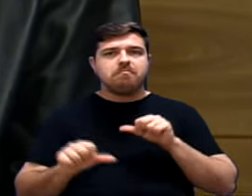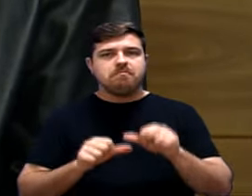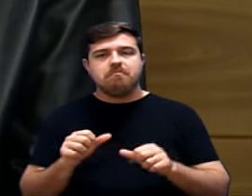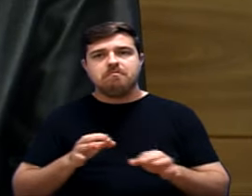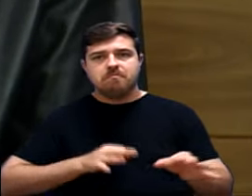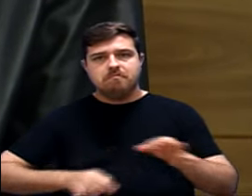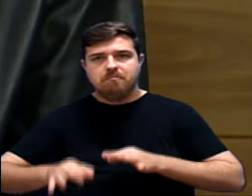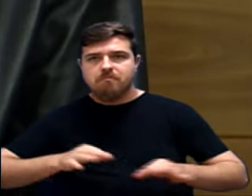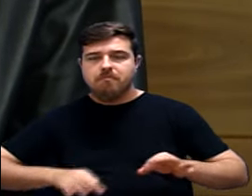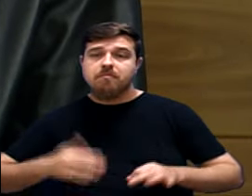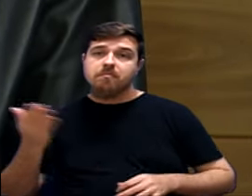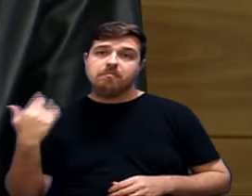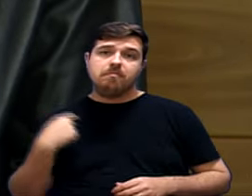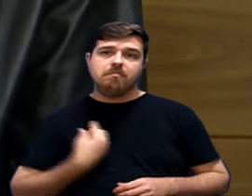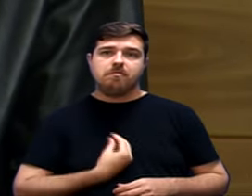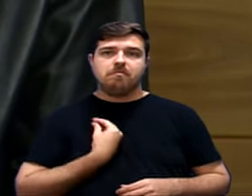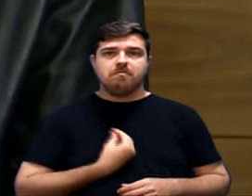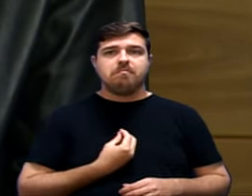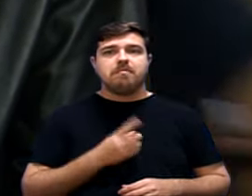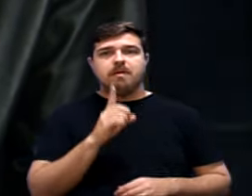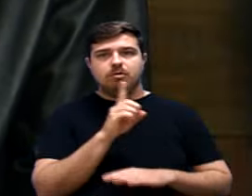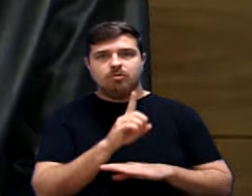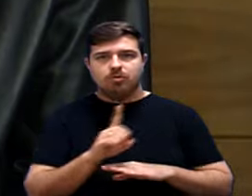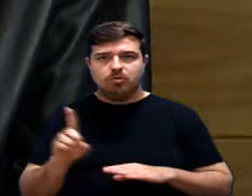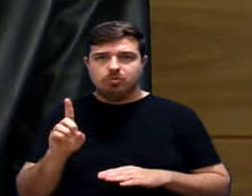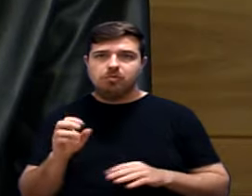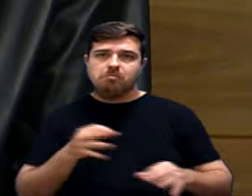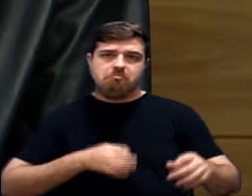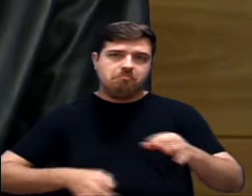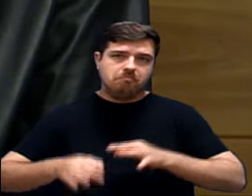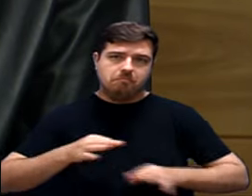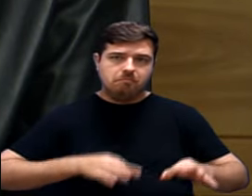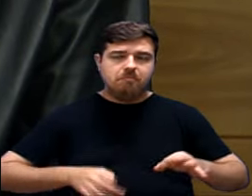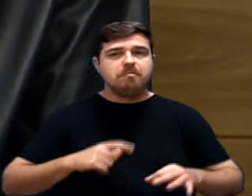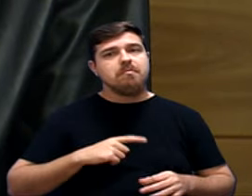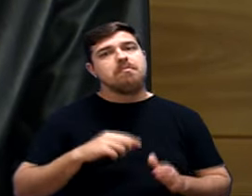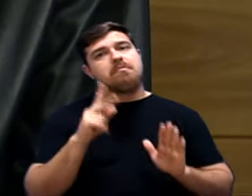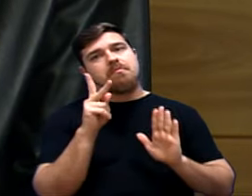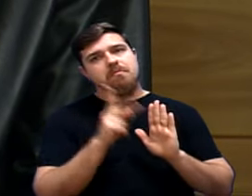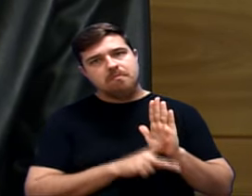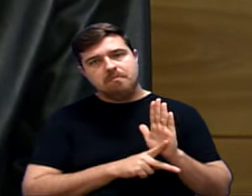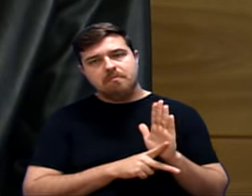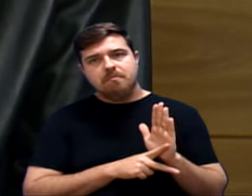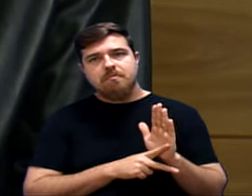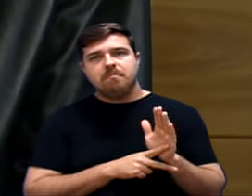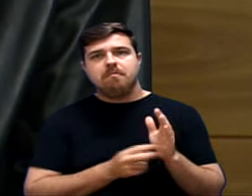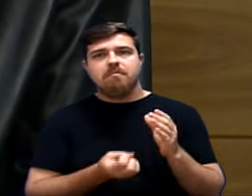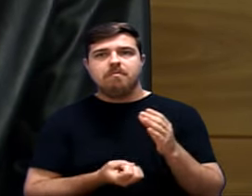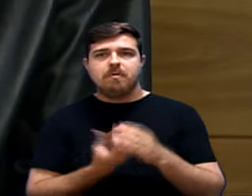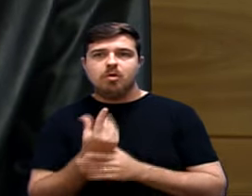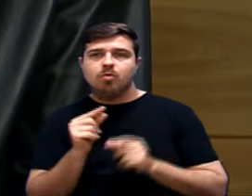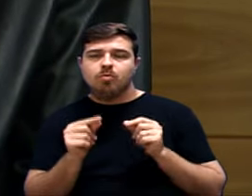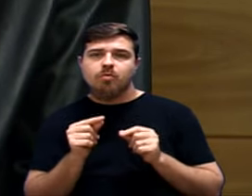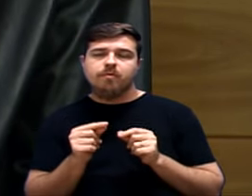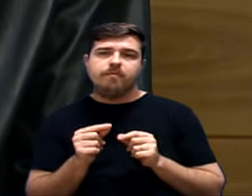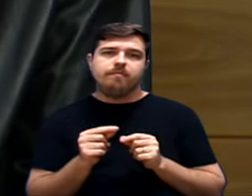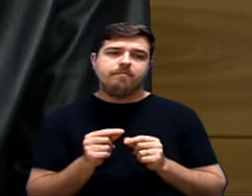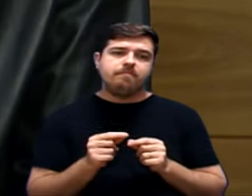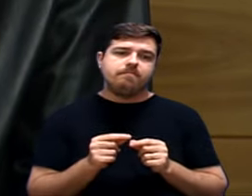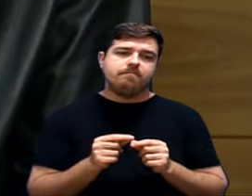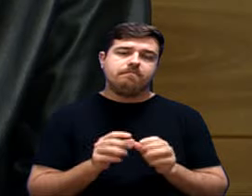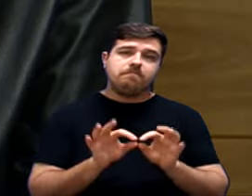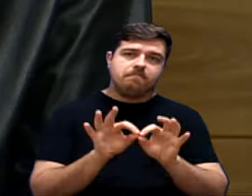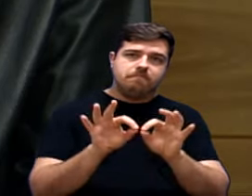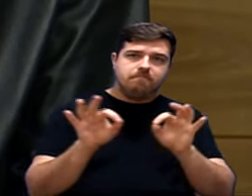eu estava no no na diretoria de planejamento a gente fez o projeto de da travessia porque